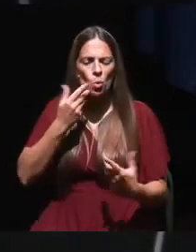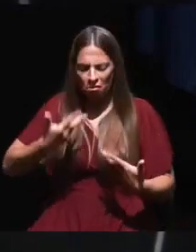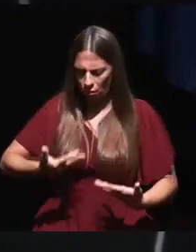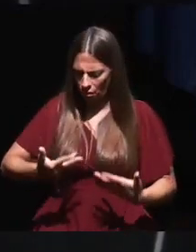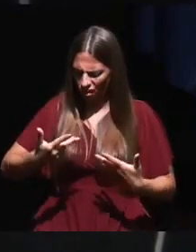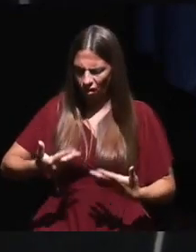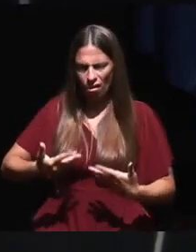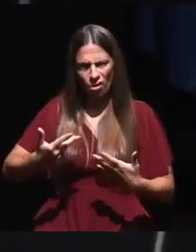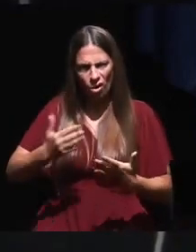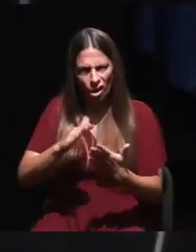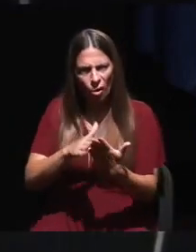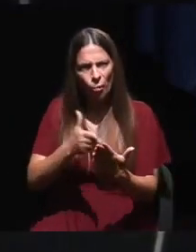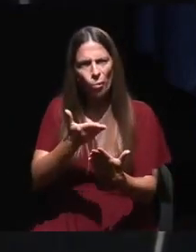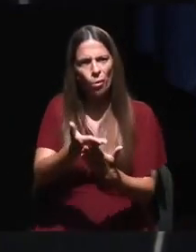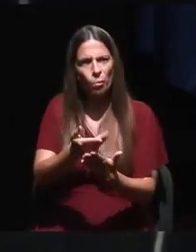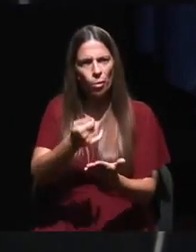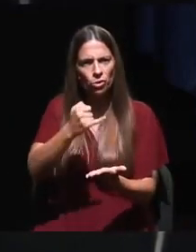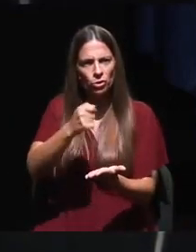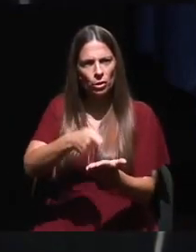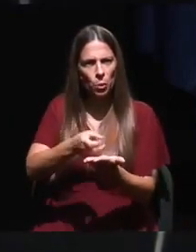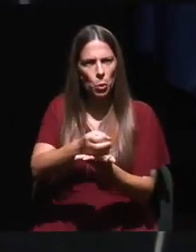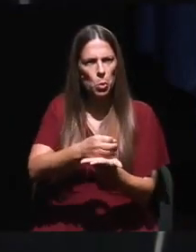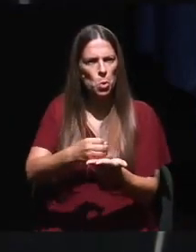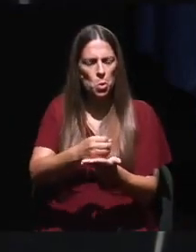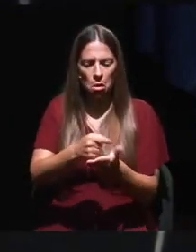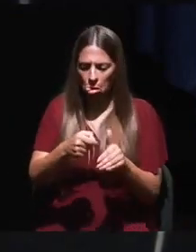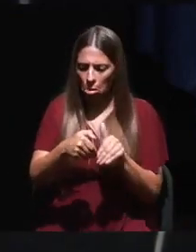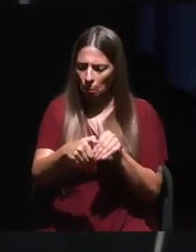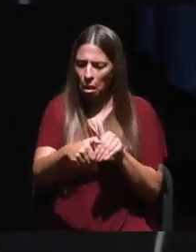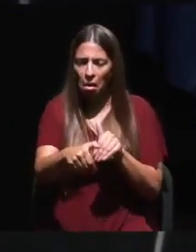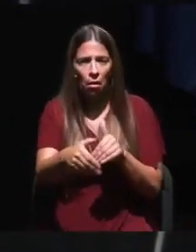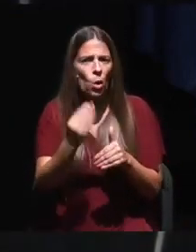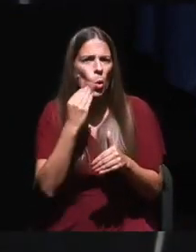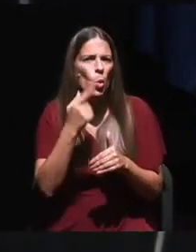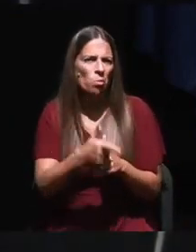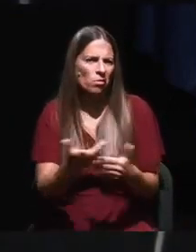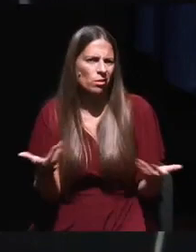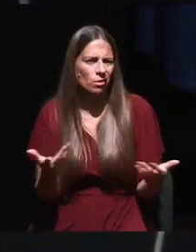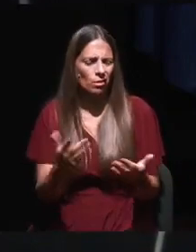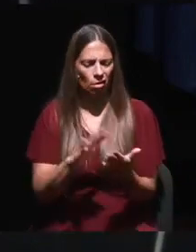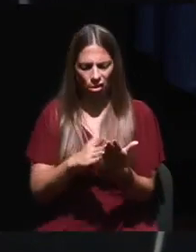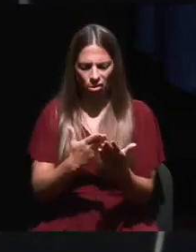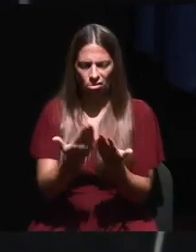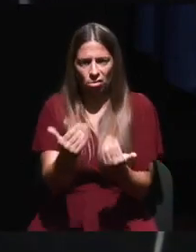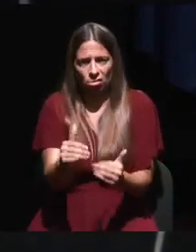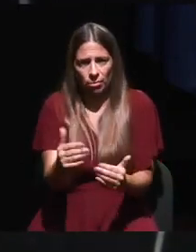agora estas propostas de isenção? Estão em cima do evento e, no fundo, condiciona aqui